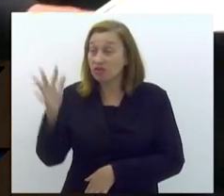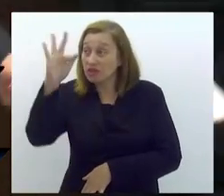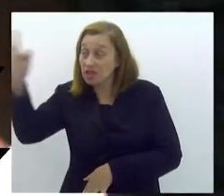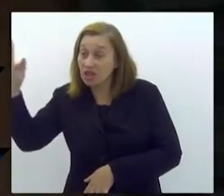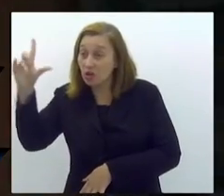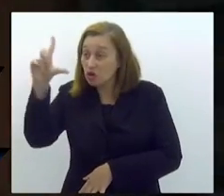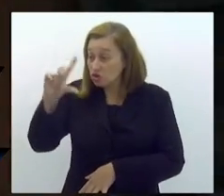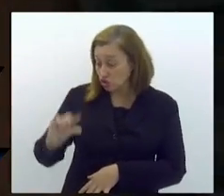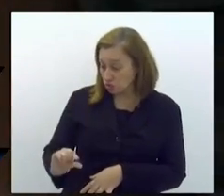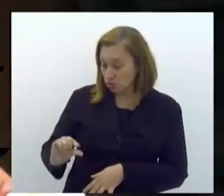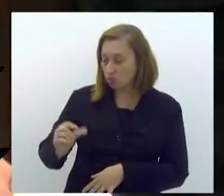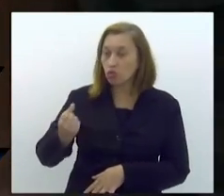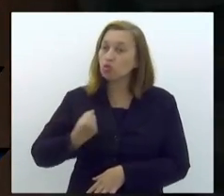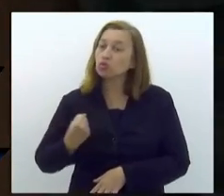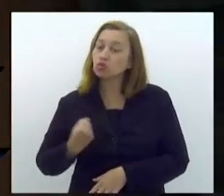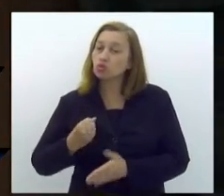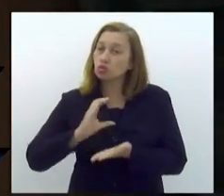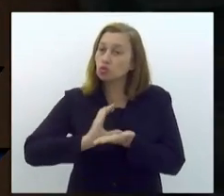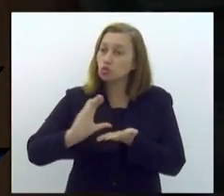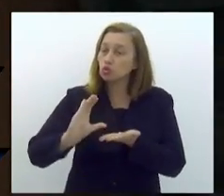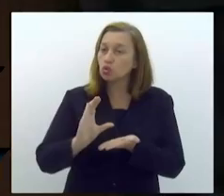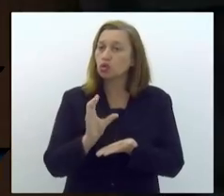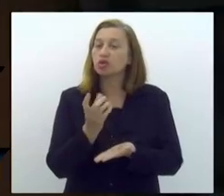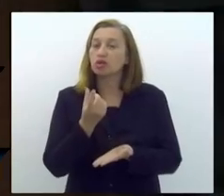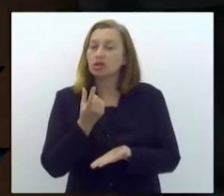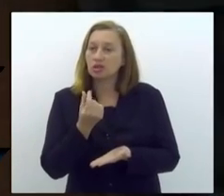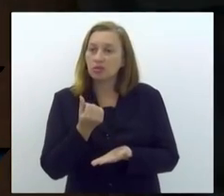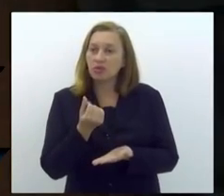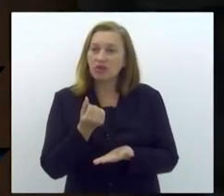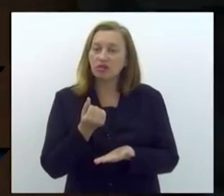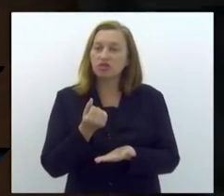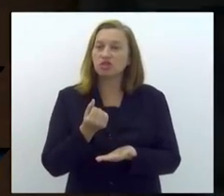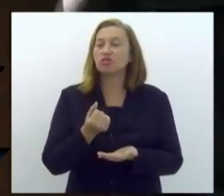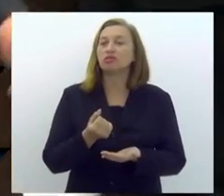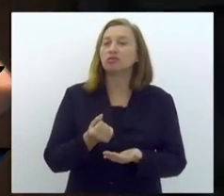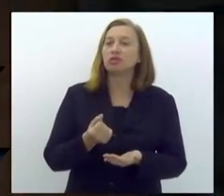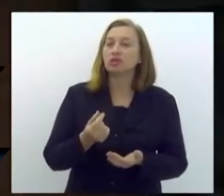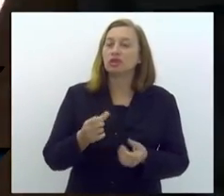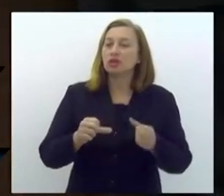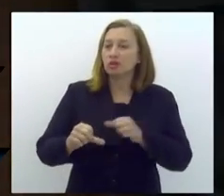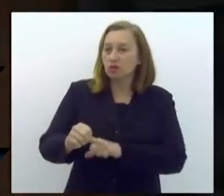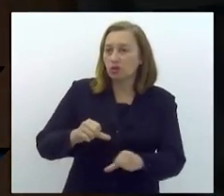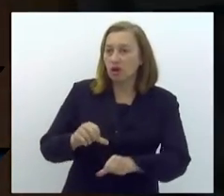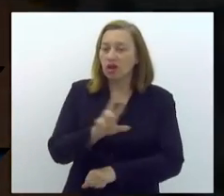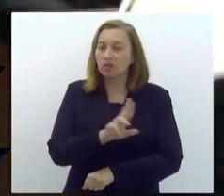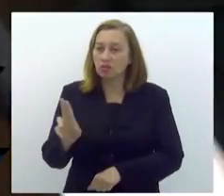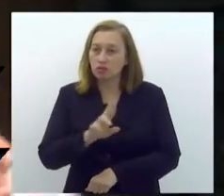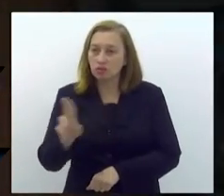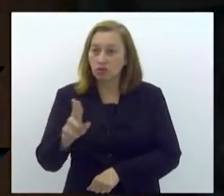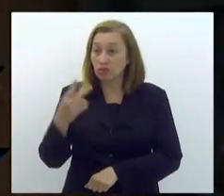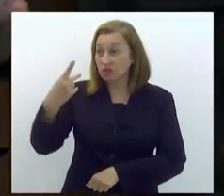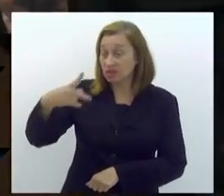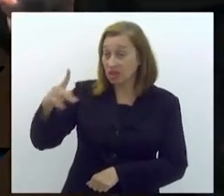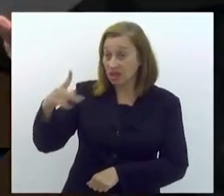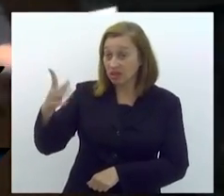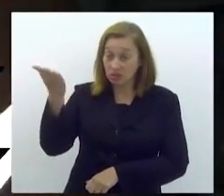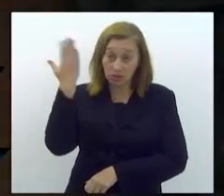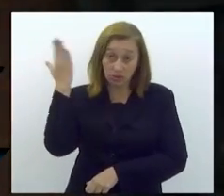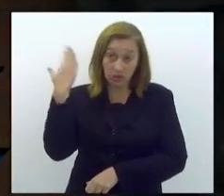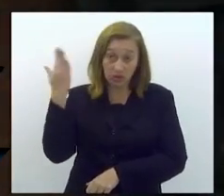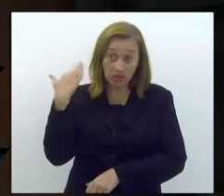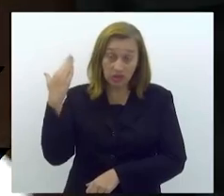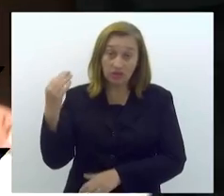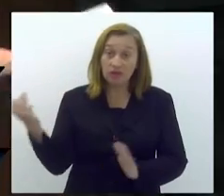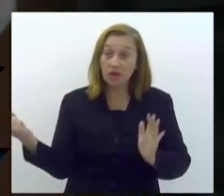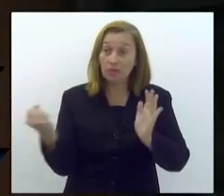o número de beneficiados do auxílio Brasil ainda bem que Trocaram o nome e colocaram o nome deles lá atrás pois assim